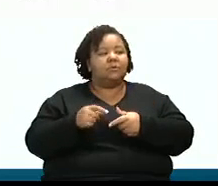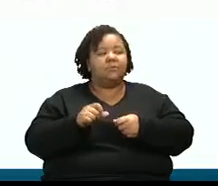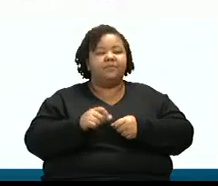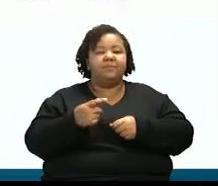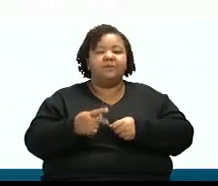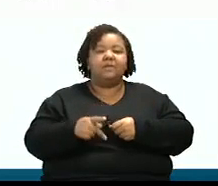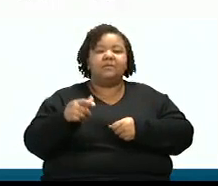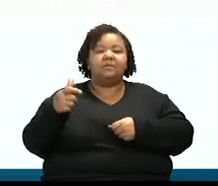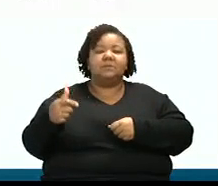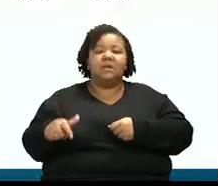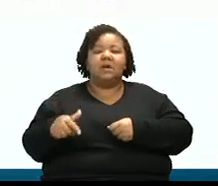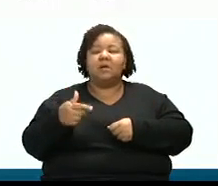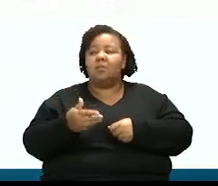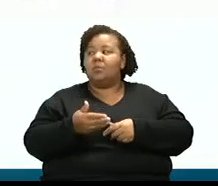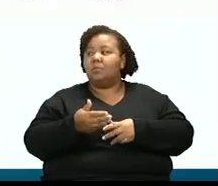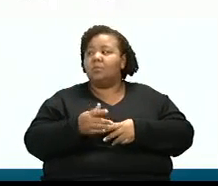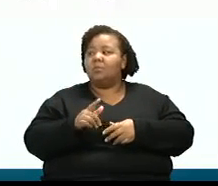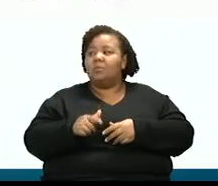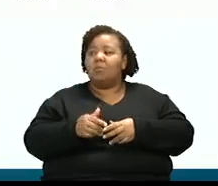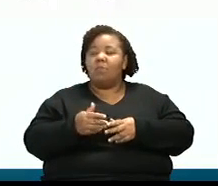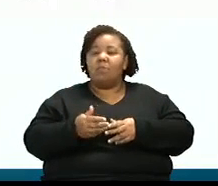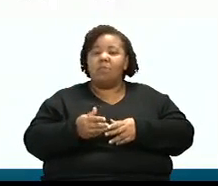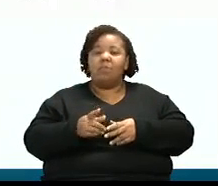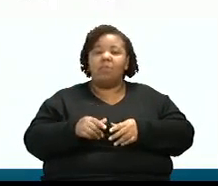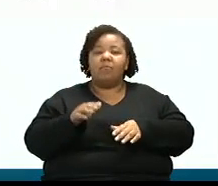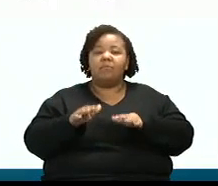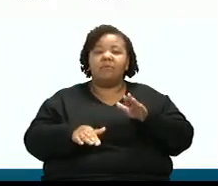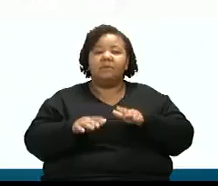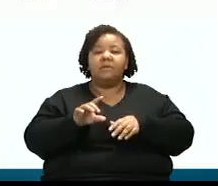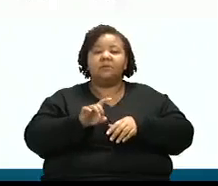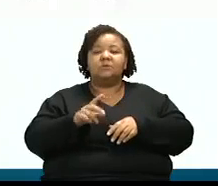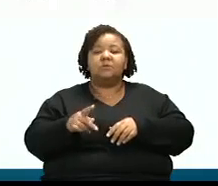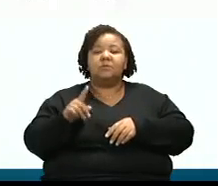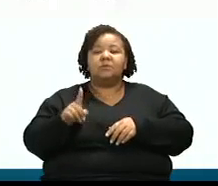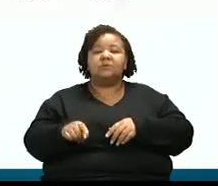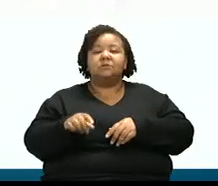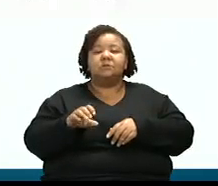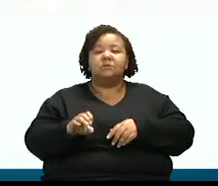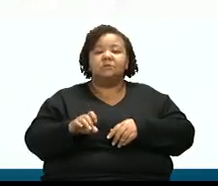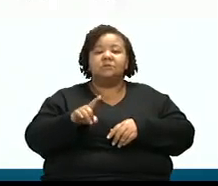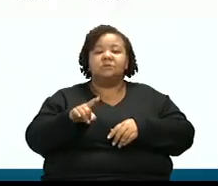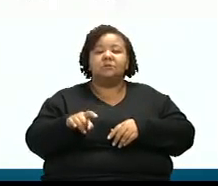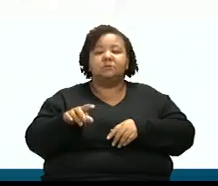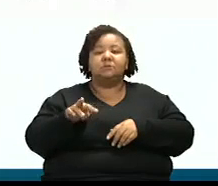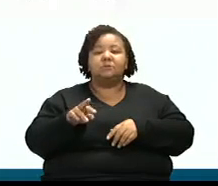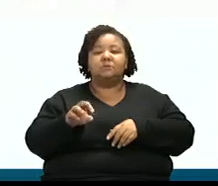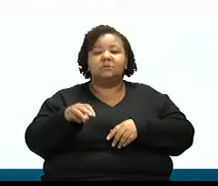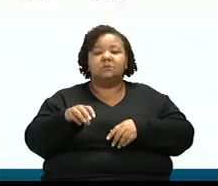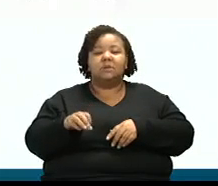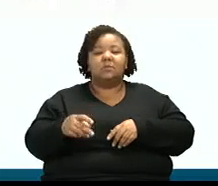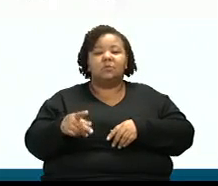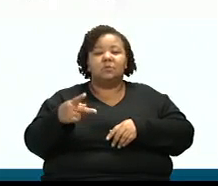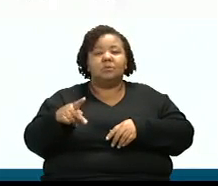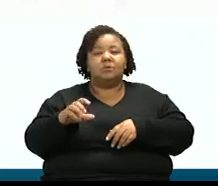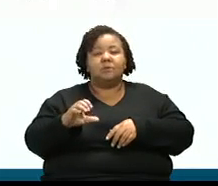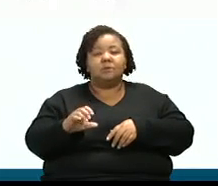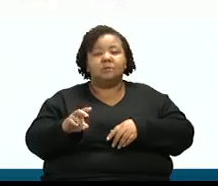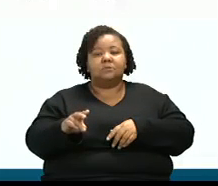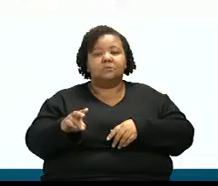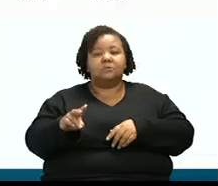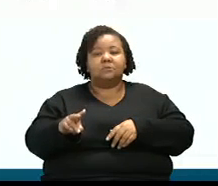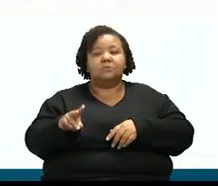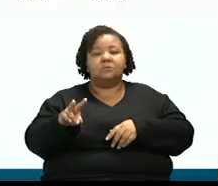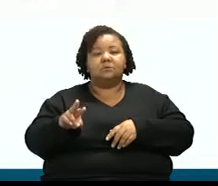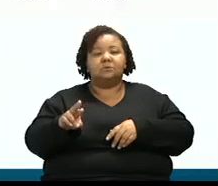esse campo, né, o trabalho realizado pelo campo, depende somente dos extremos da curva, das suas extremidades. Então,